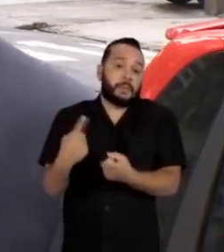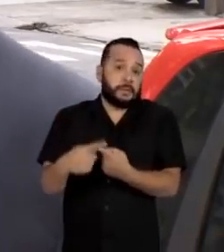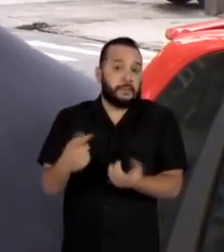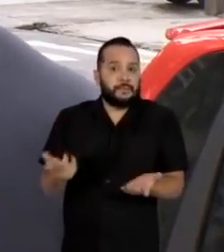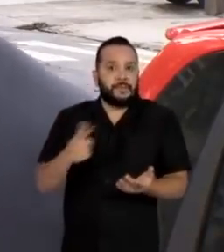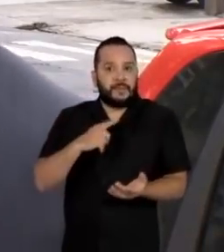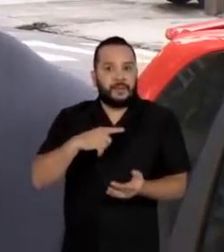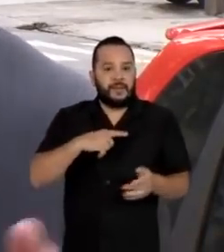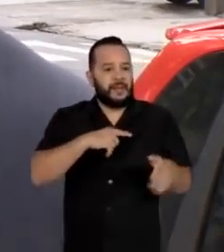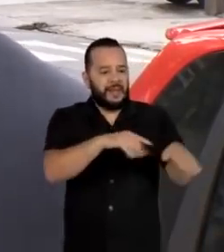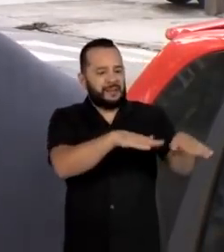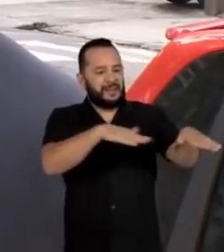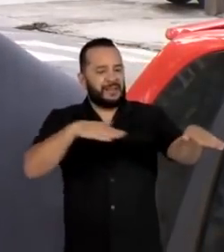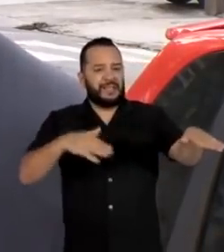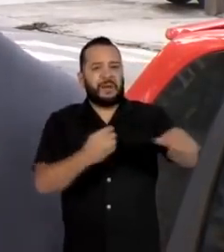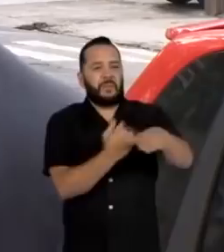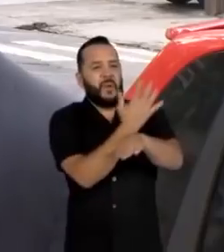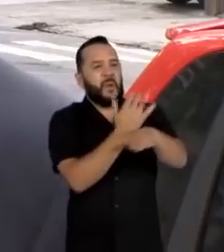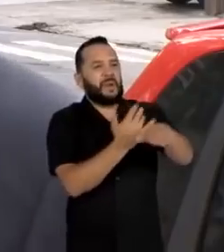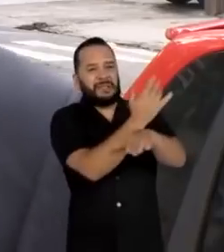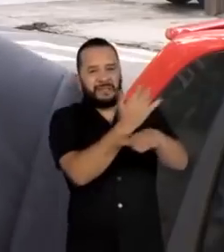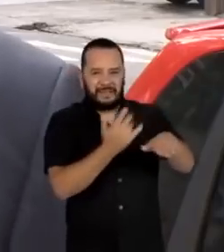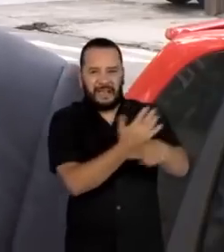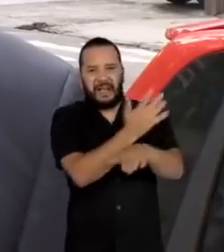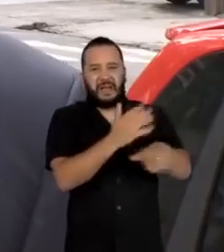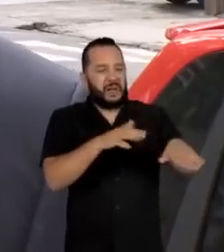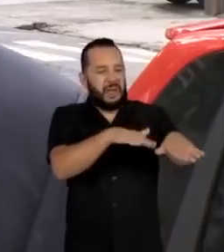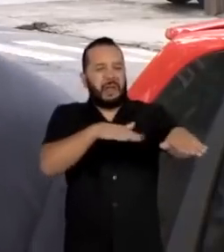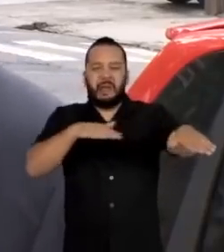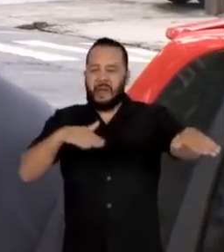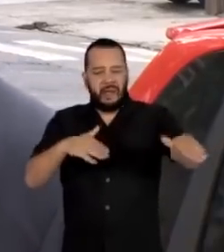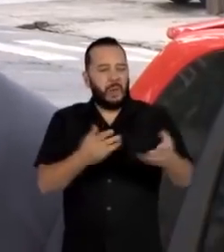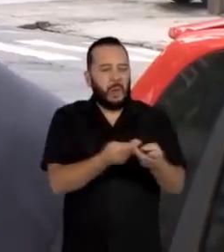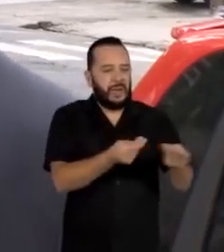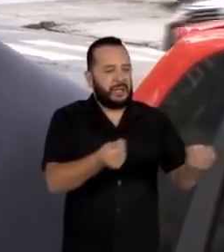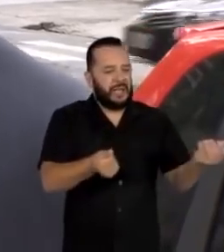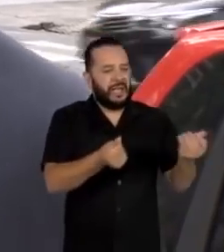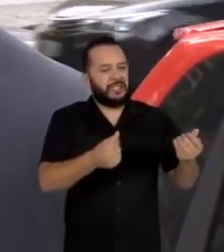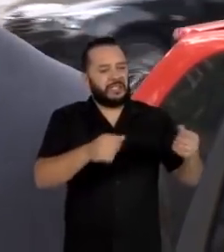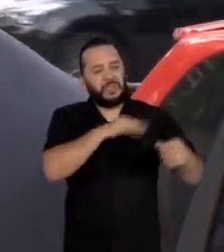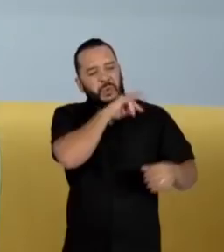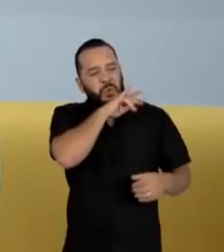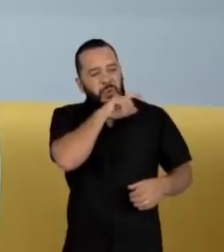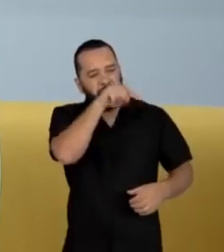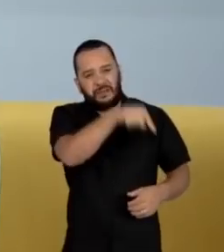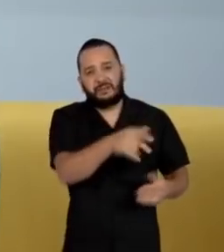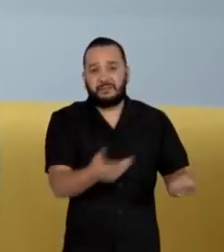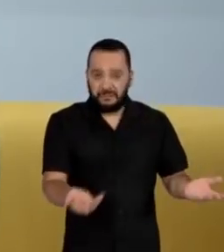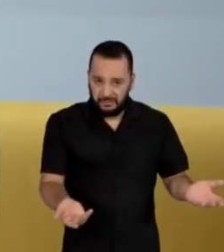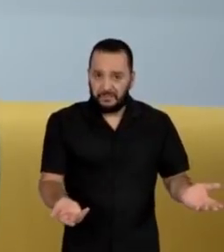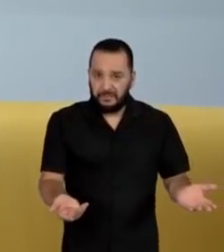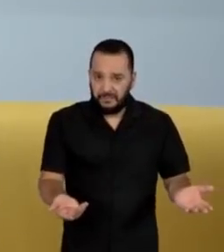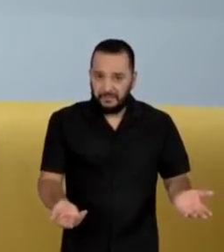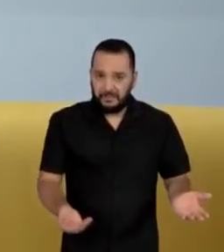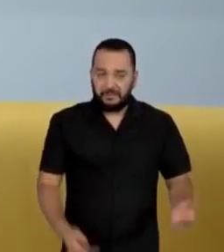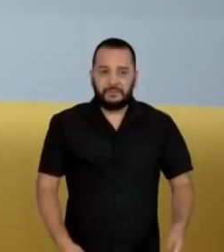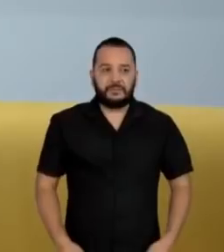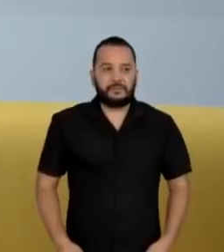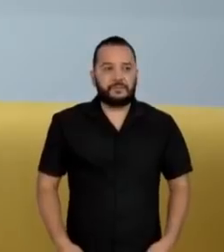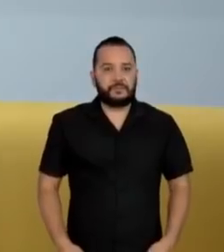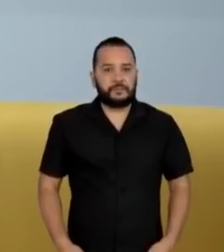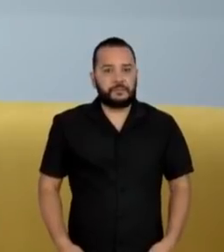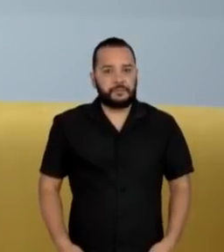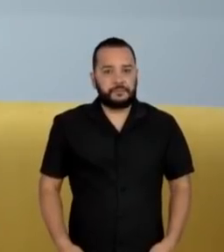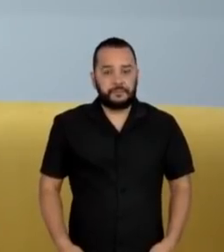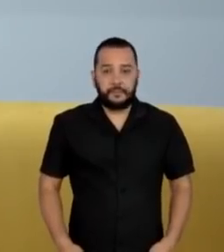diminuindo a poluição, diminuindo o trânsito, melhorando a qualidade de vida e tornando a viagem mais rápida. Bom, falando em trânsito,